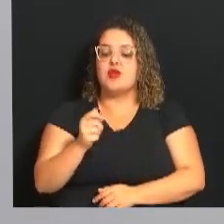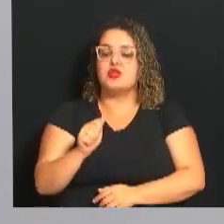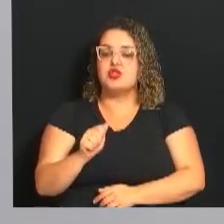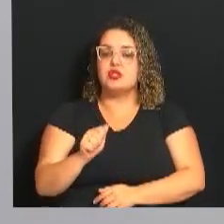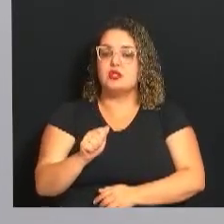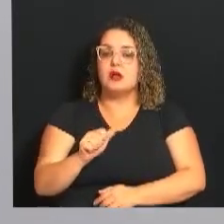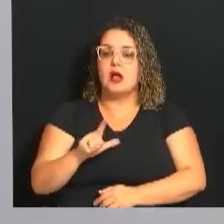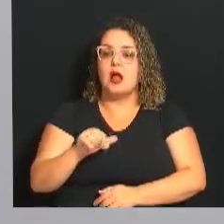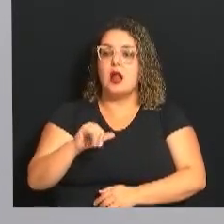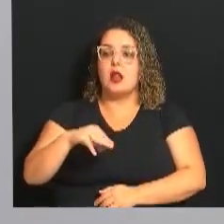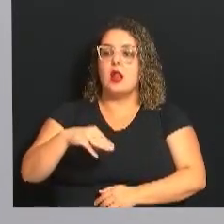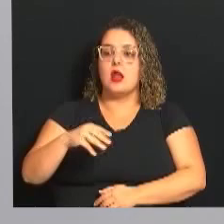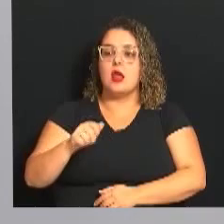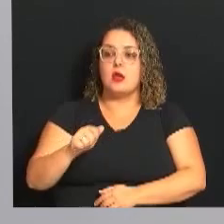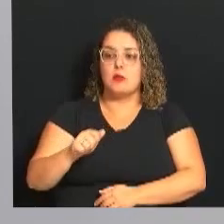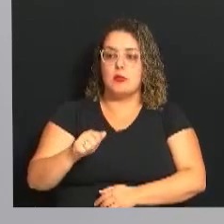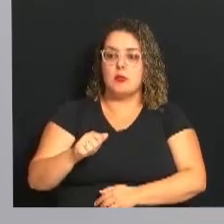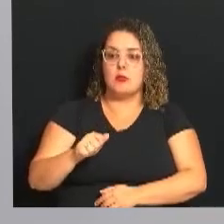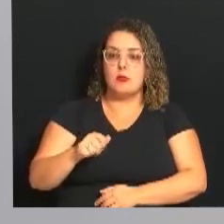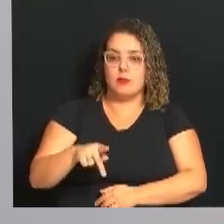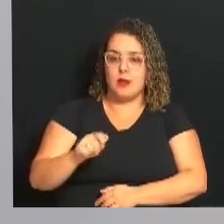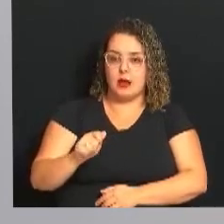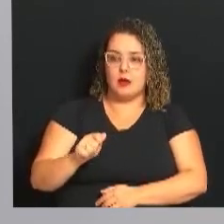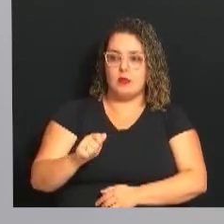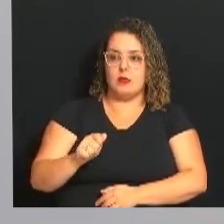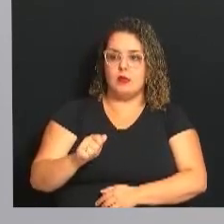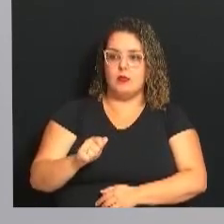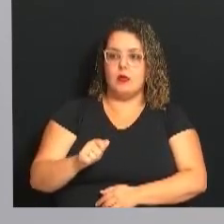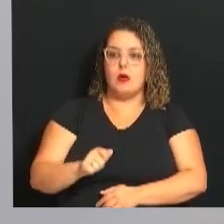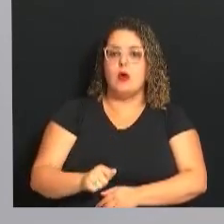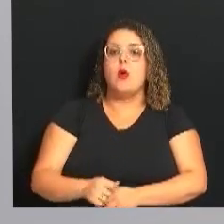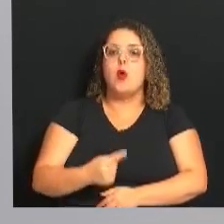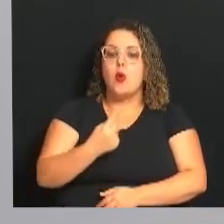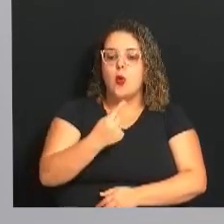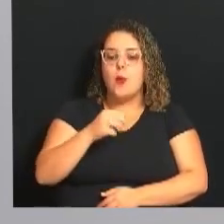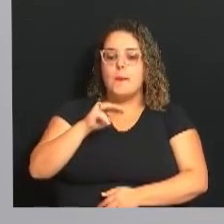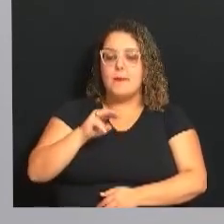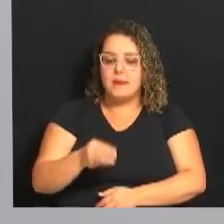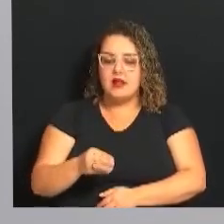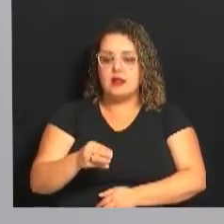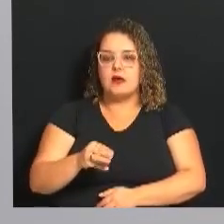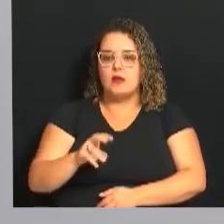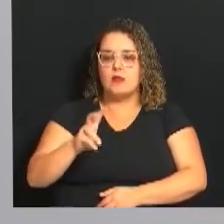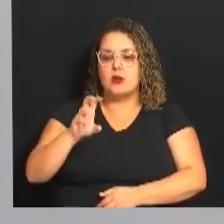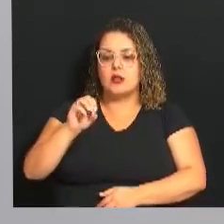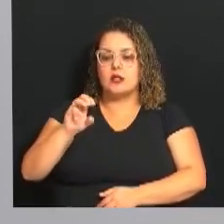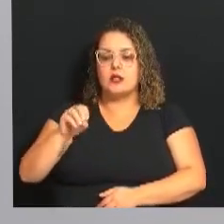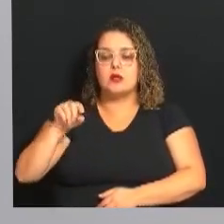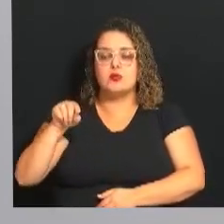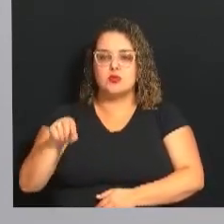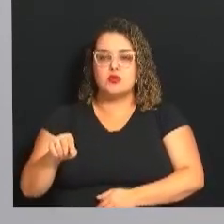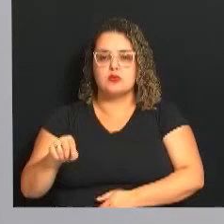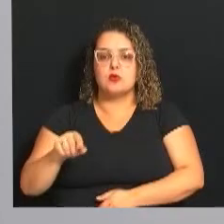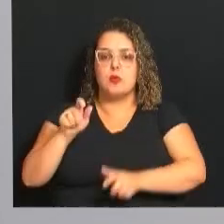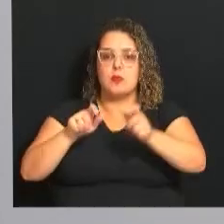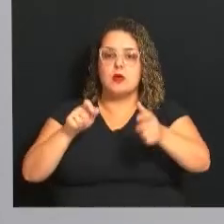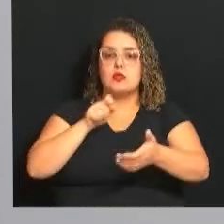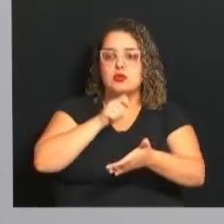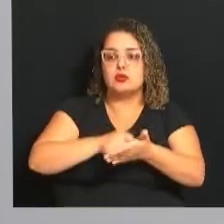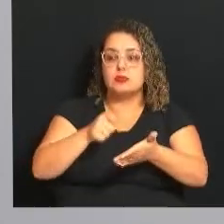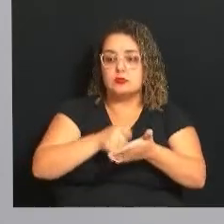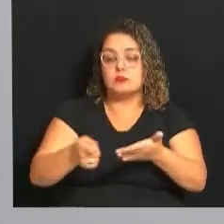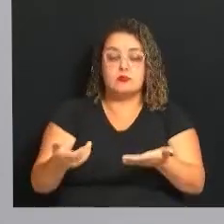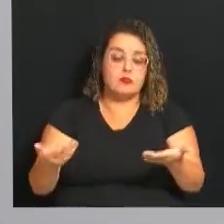onde foi preciso mais de um milhão e meio de assinaturas no papel para se conseguir isso então hoje